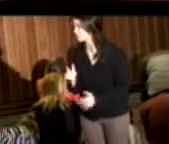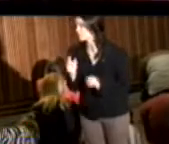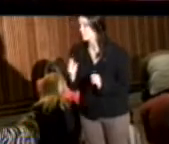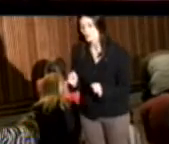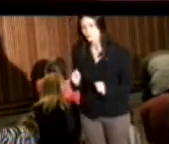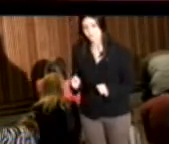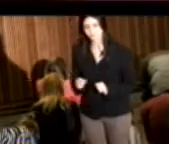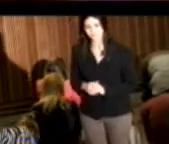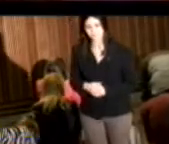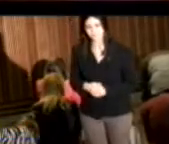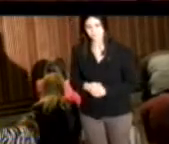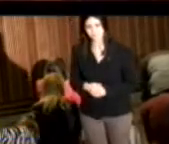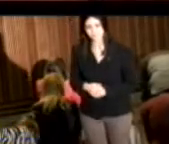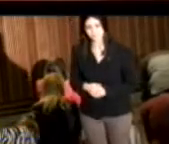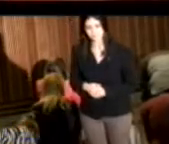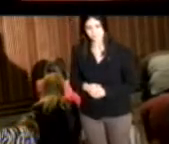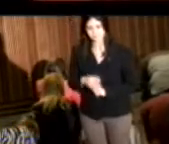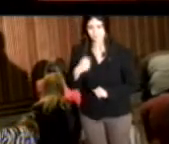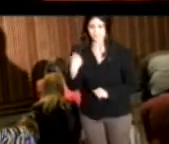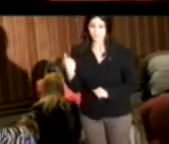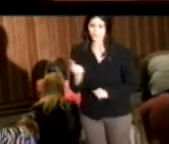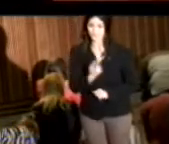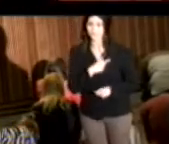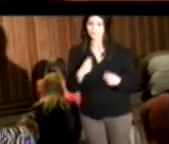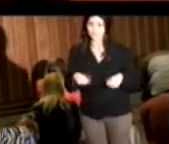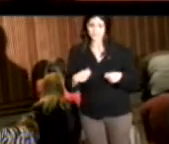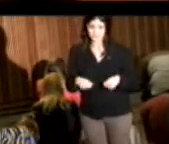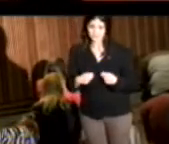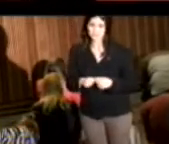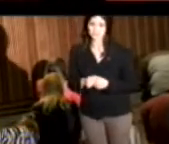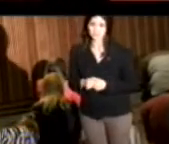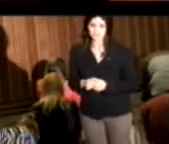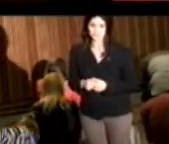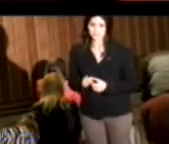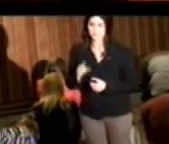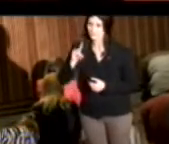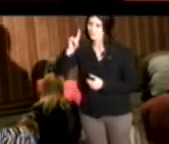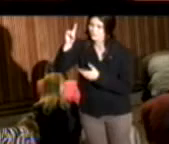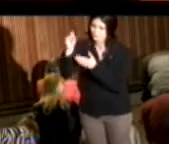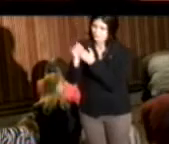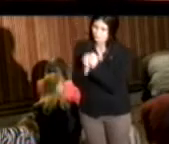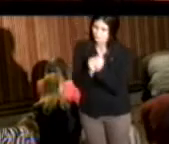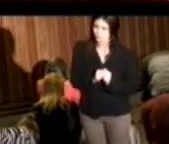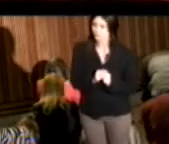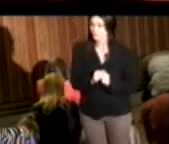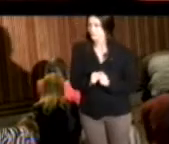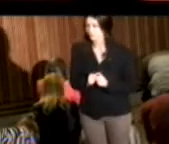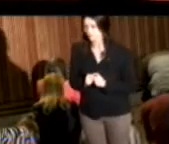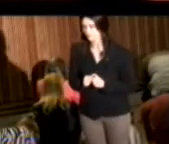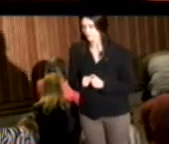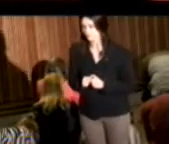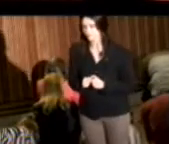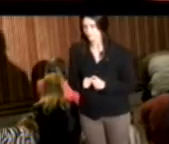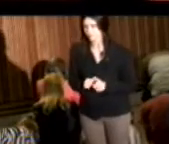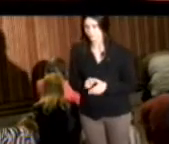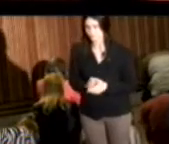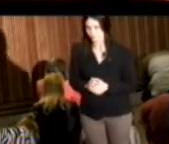mas eu preciso que o Senhor decida amar, e eu quero decidir receber o teu amor.